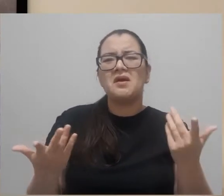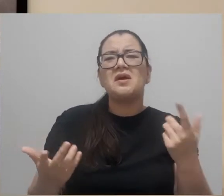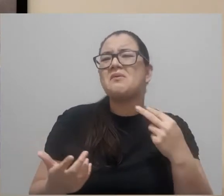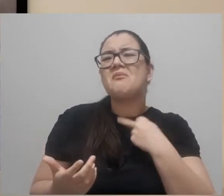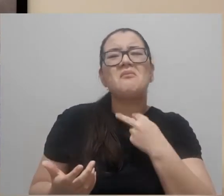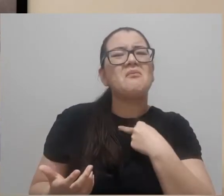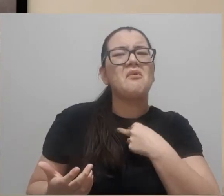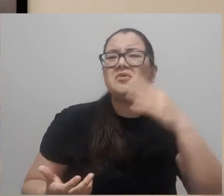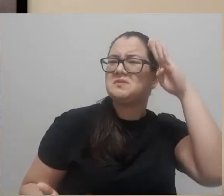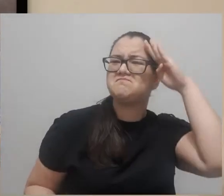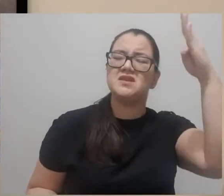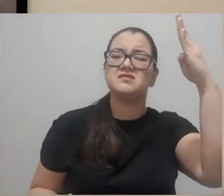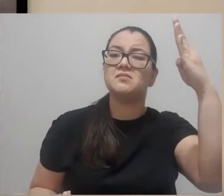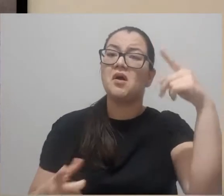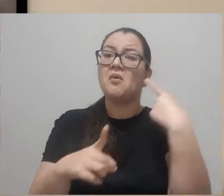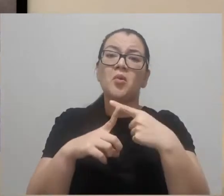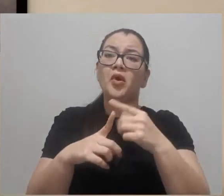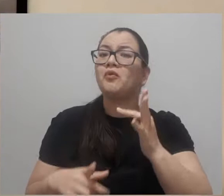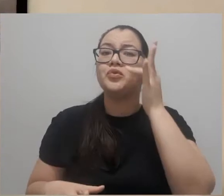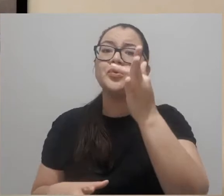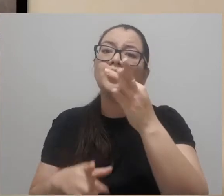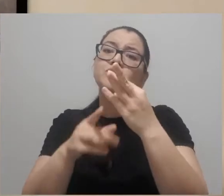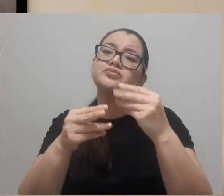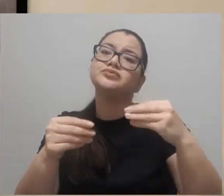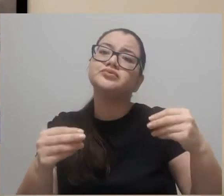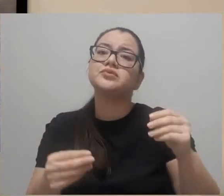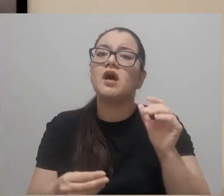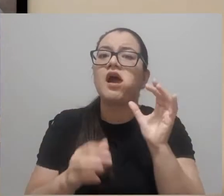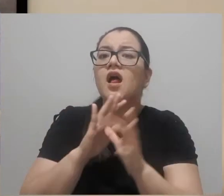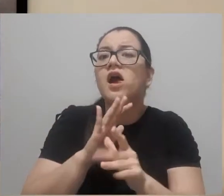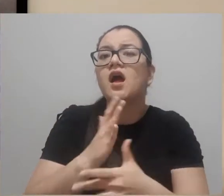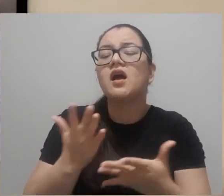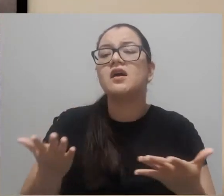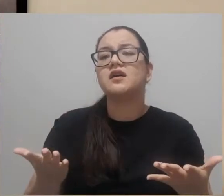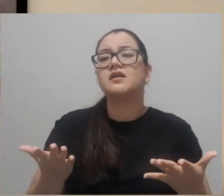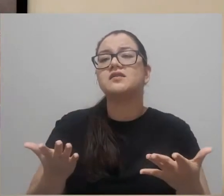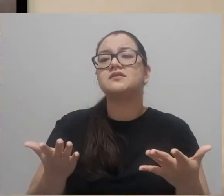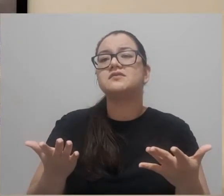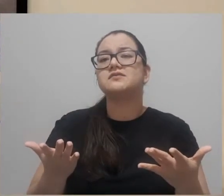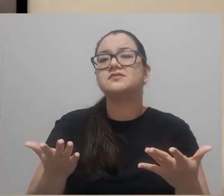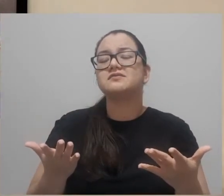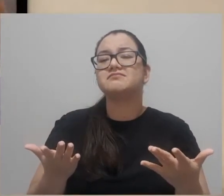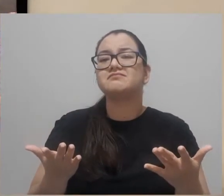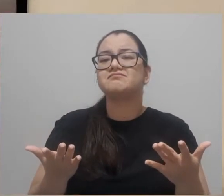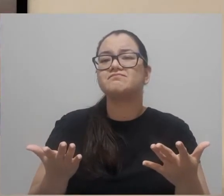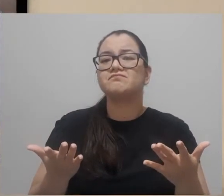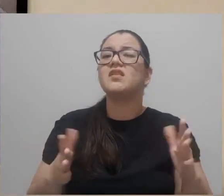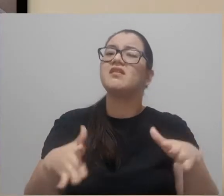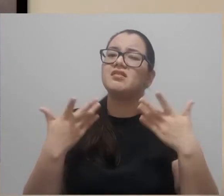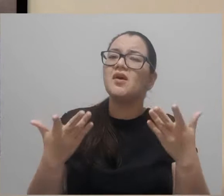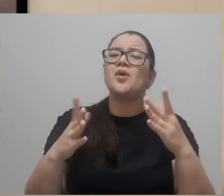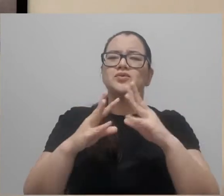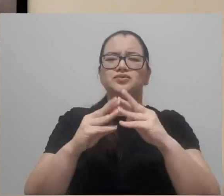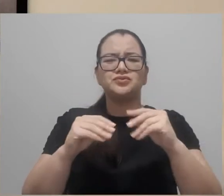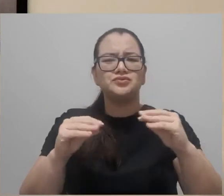roubados. Além disso, além da qualidade deles, né, de se deteriorarem e de serem roubados, existe